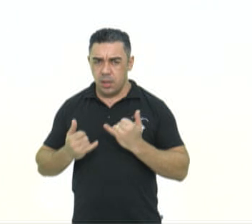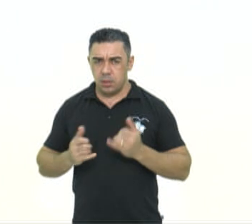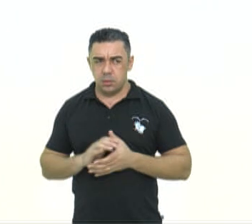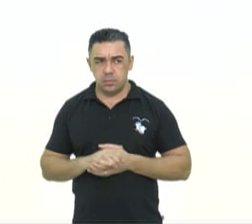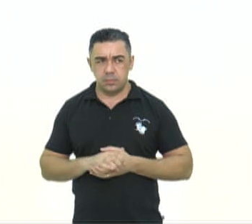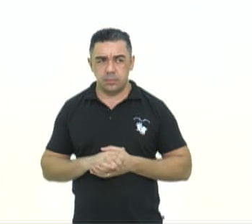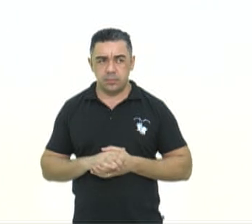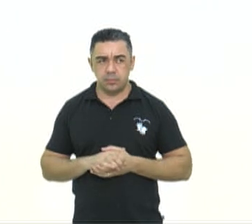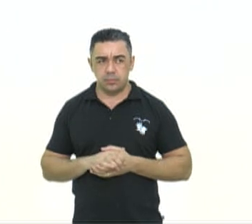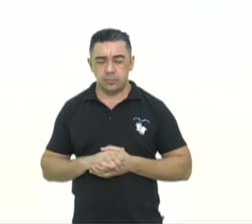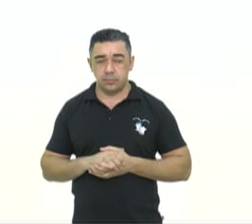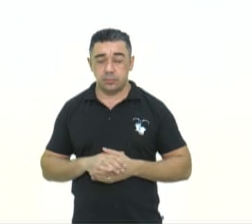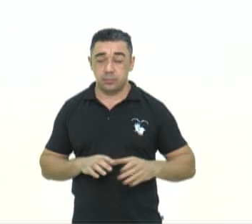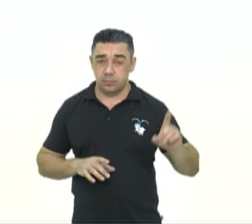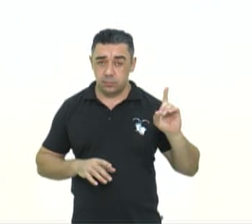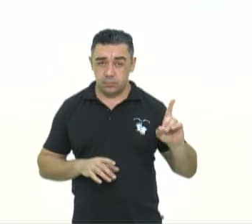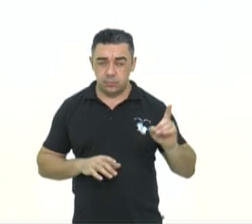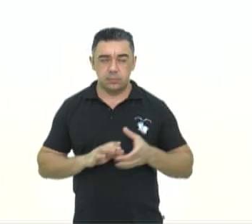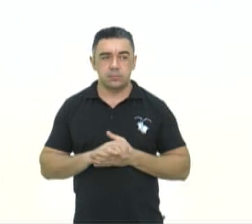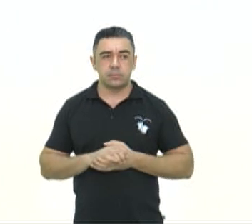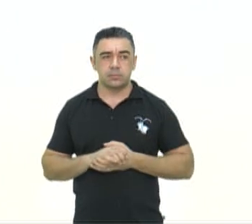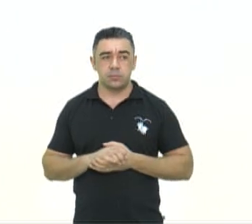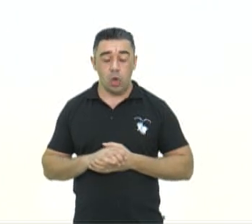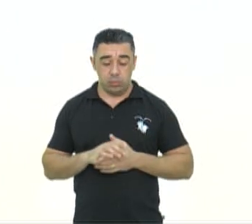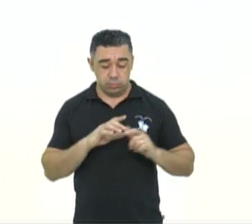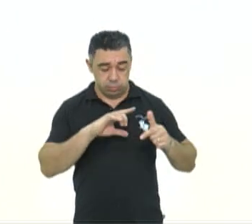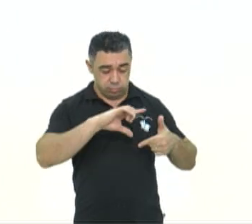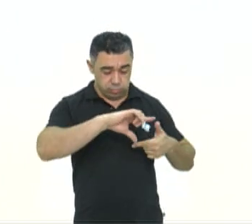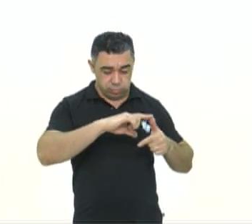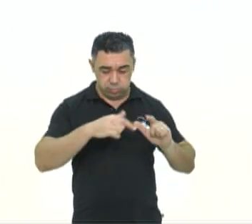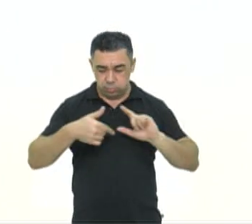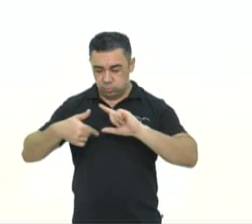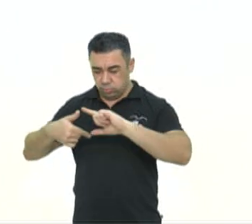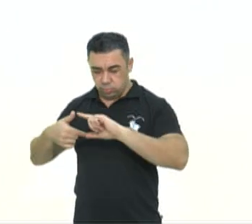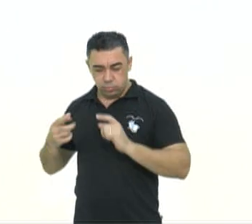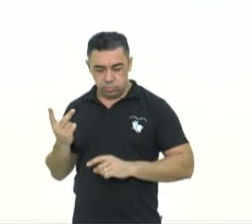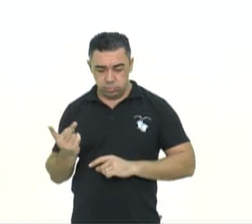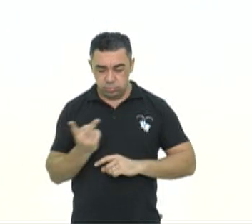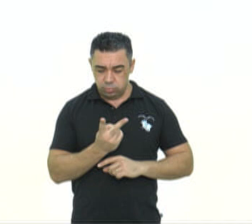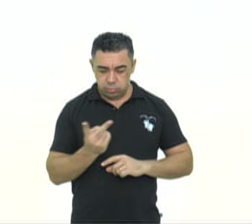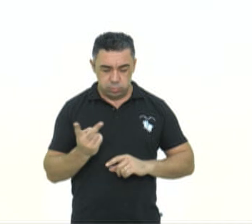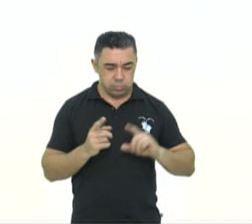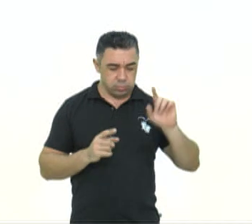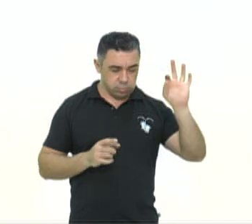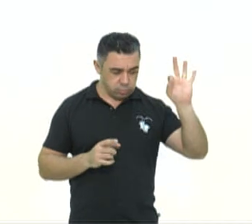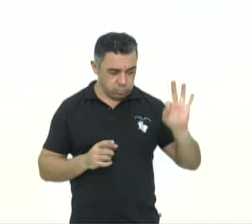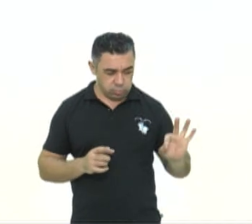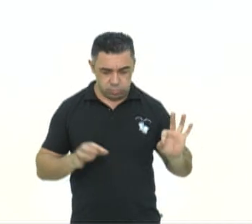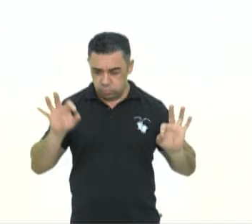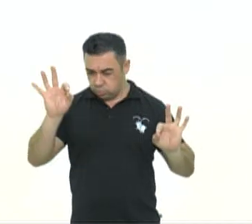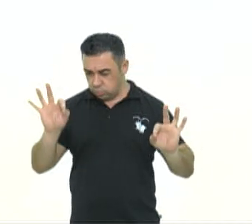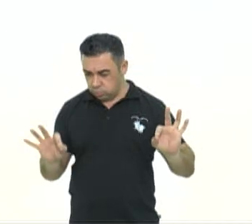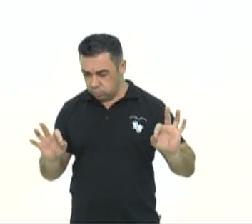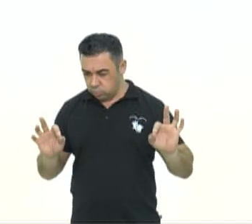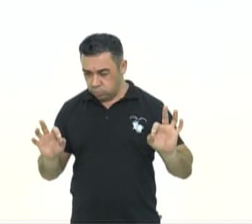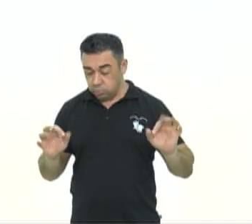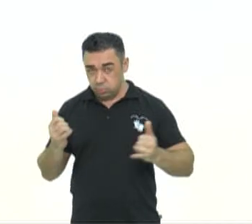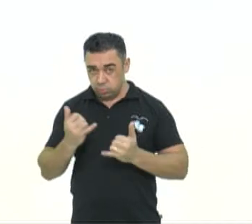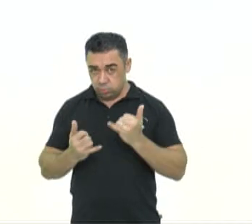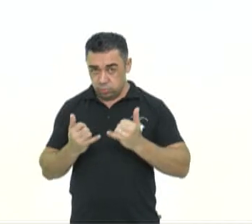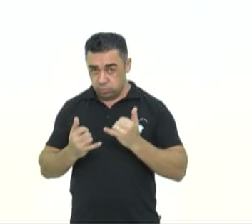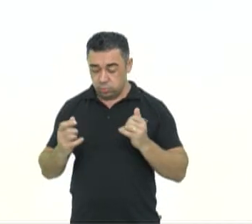semelhantes? Letra D. Dois polígonos que possuem lados